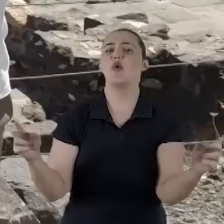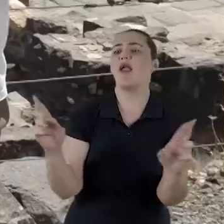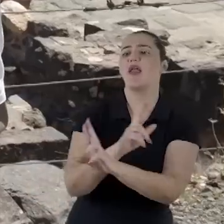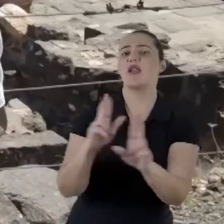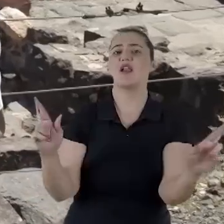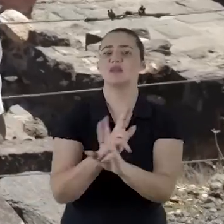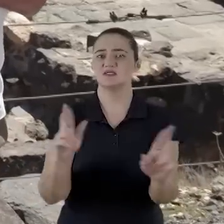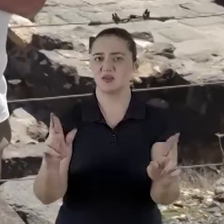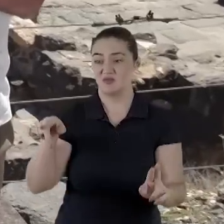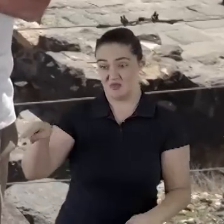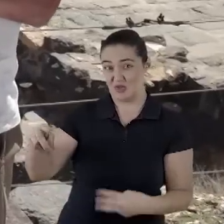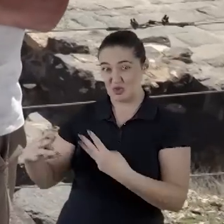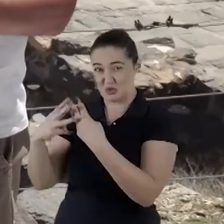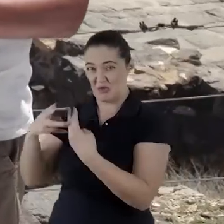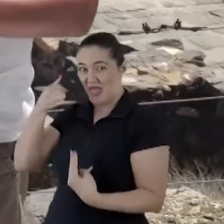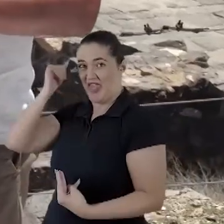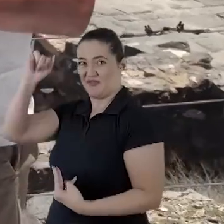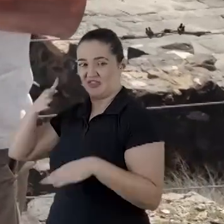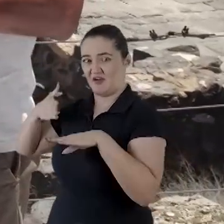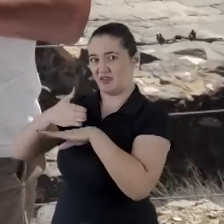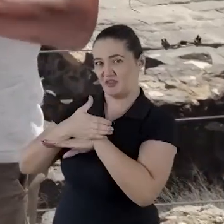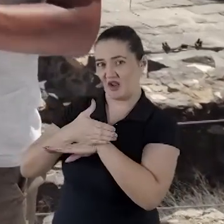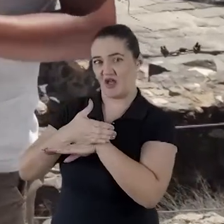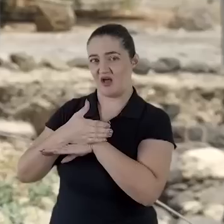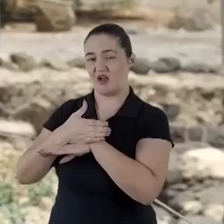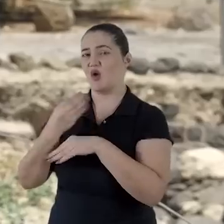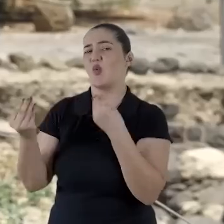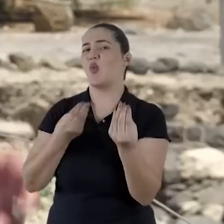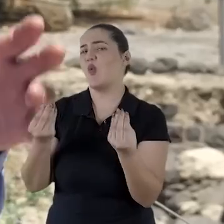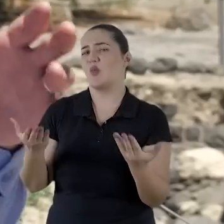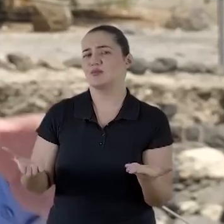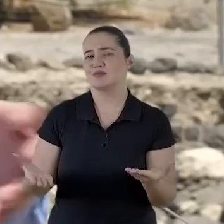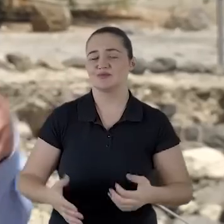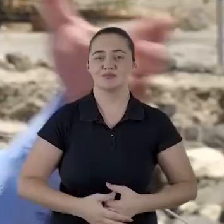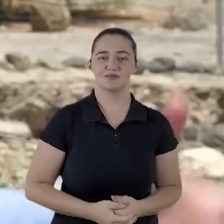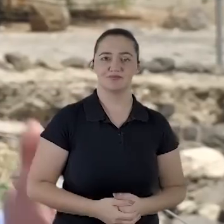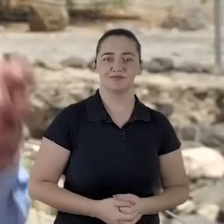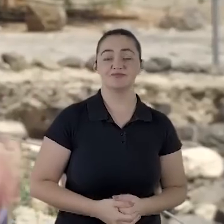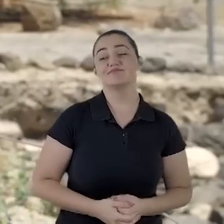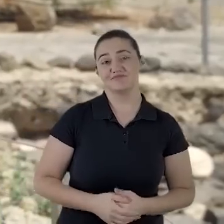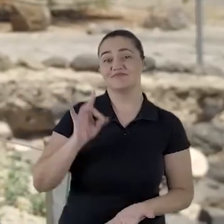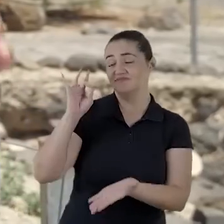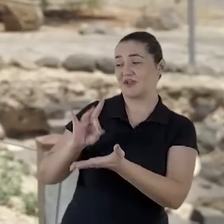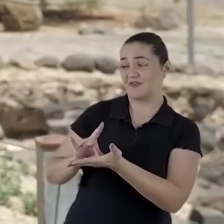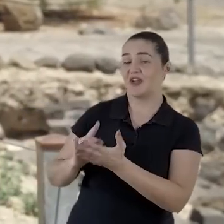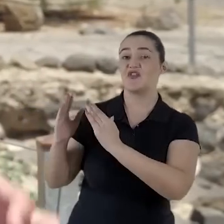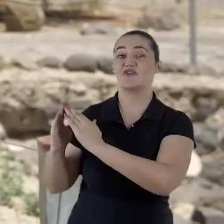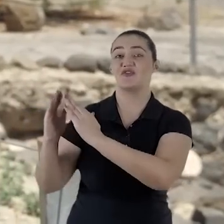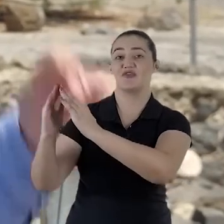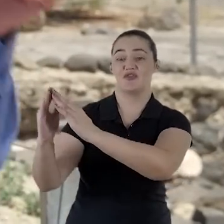pagãs. Eles evitavam entrar nessas cidades, eles caminhavam por aqui, como era? Eles eram vizinhos,